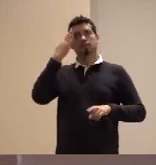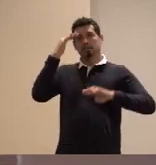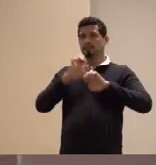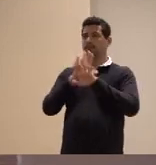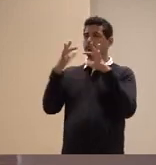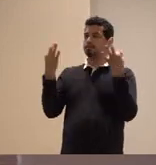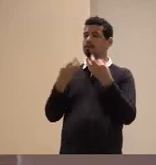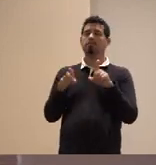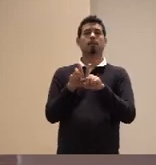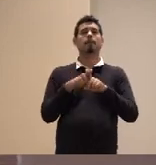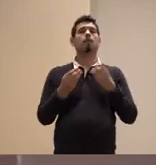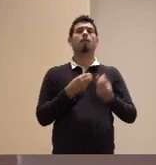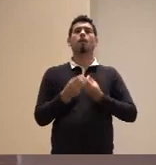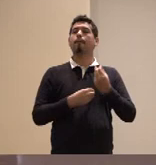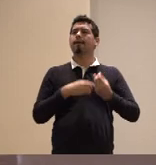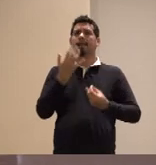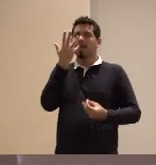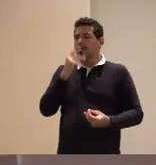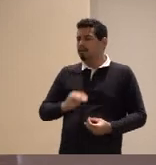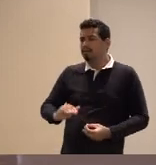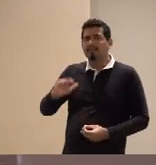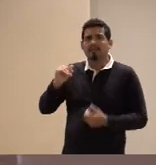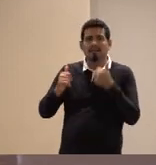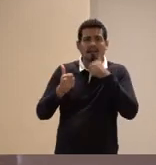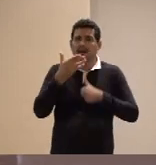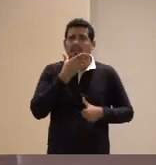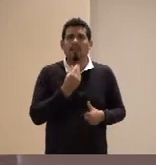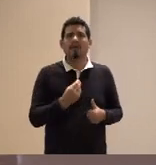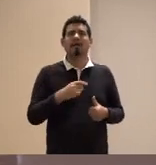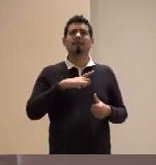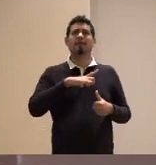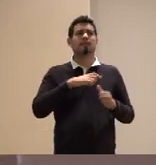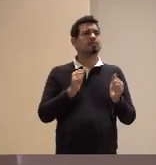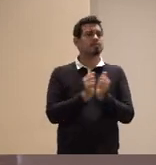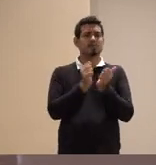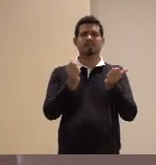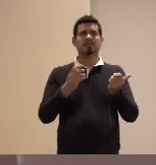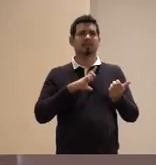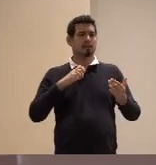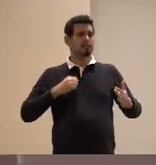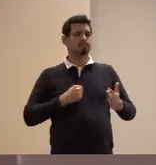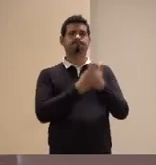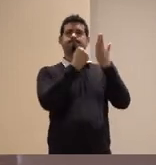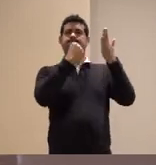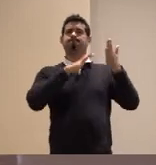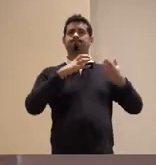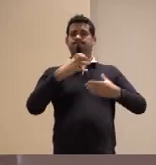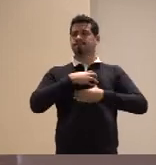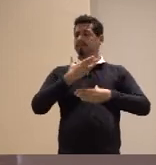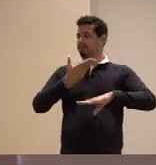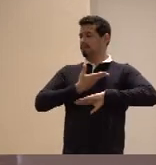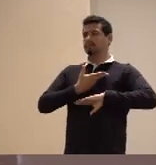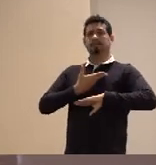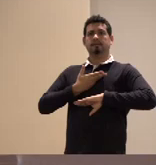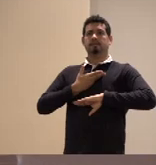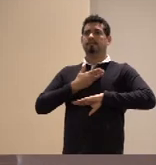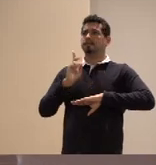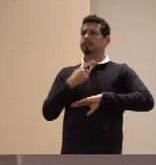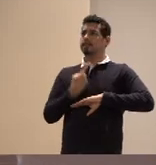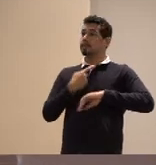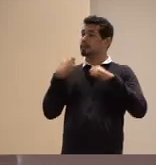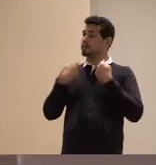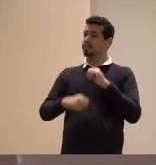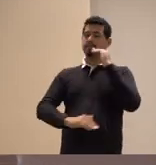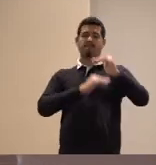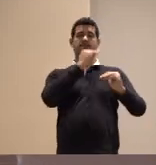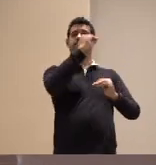tentando entender como aqueles meninos e meninas se sentiam diante de algumas situações. E nós precisamos avançar.